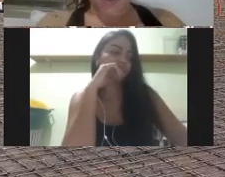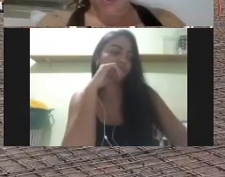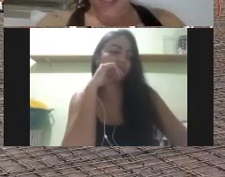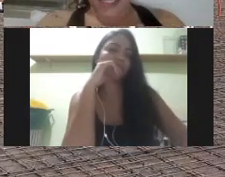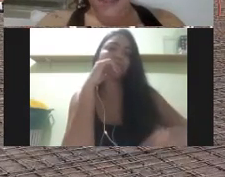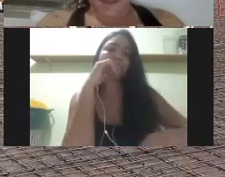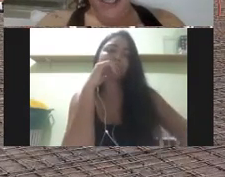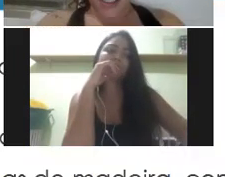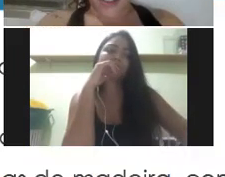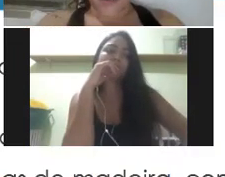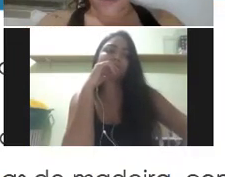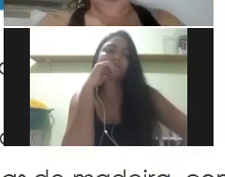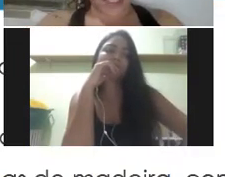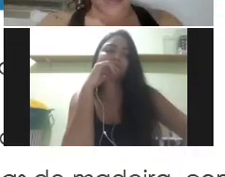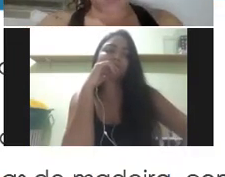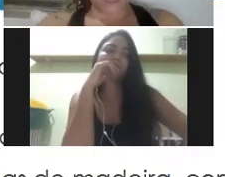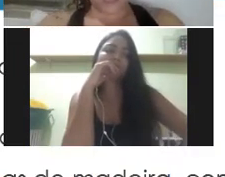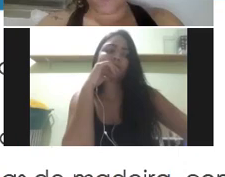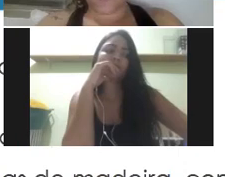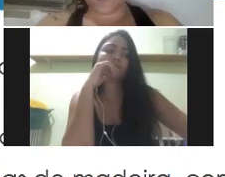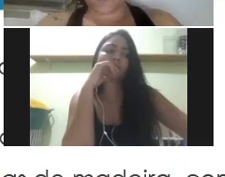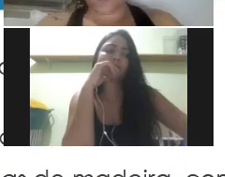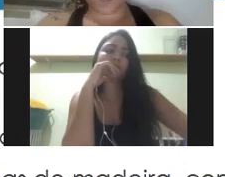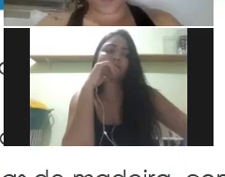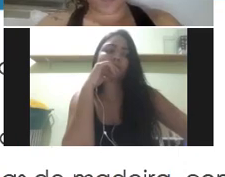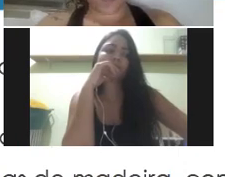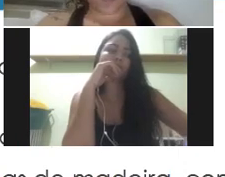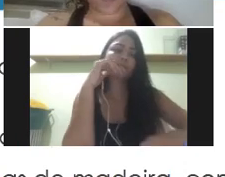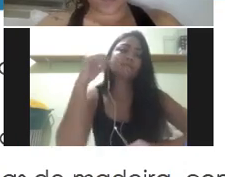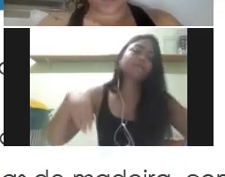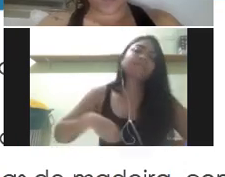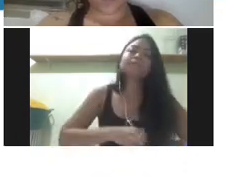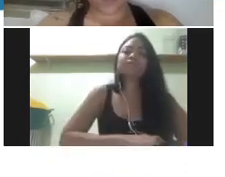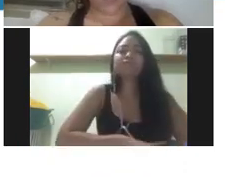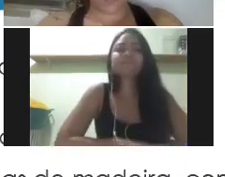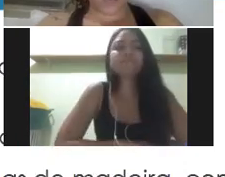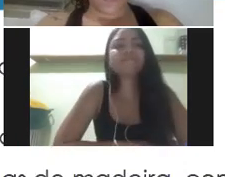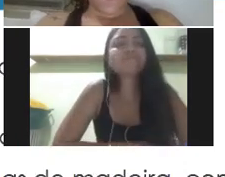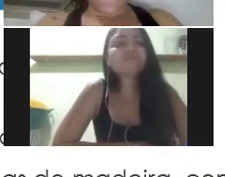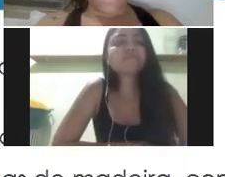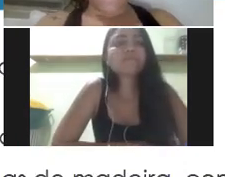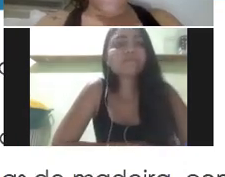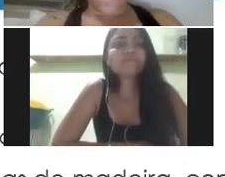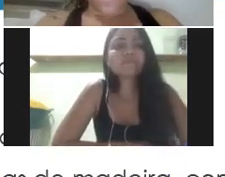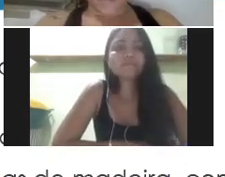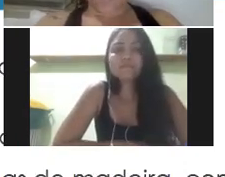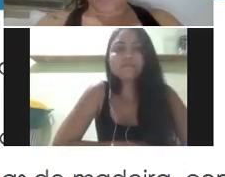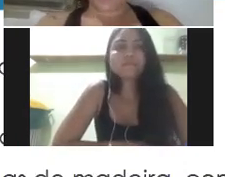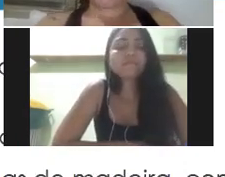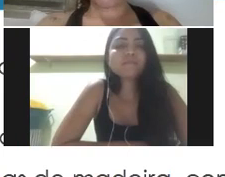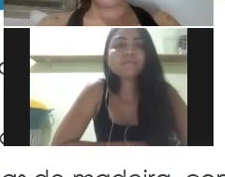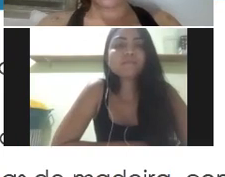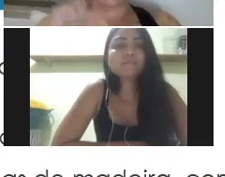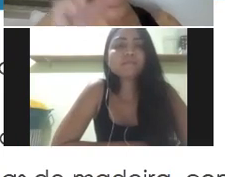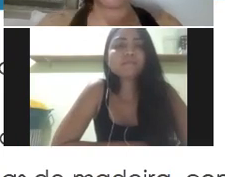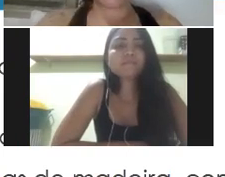Alguém tem alguma dúvida dessa parte? Da execução? Não, tem não. Não? Não, tranquilo. Tranquilo?